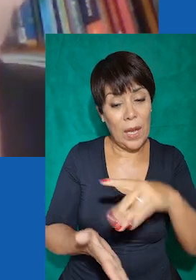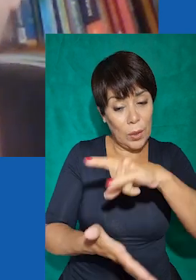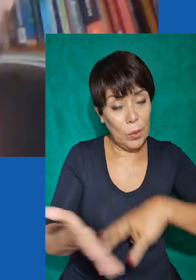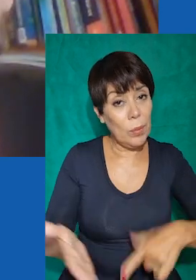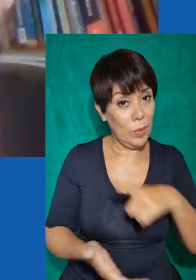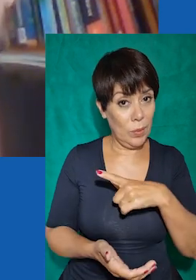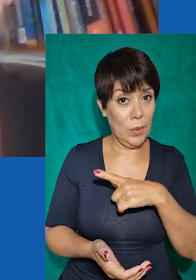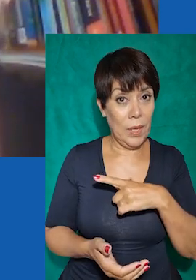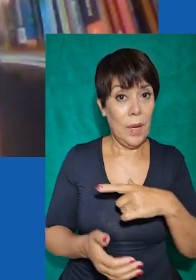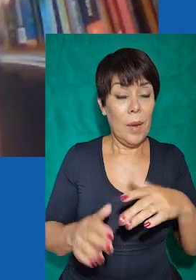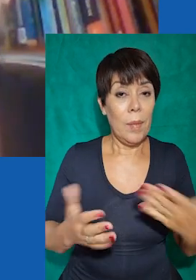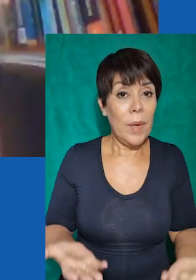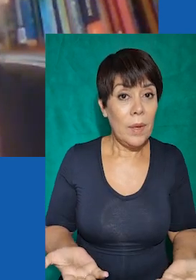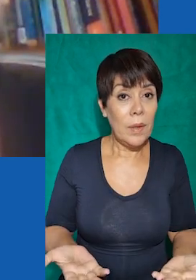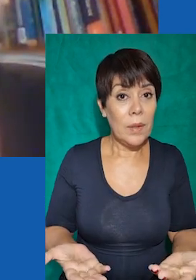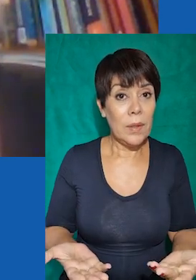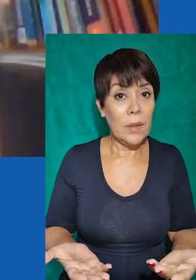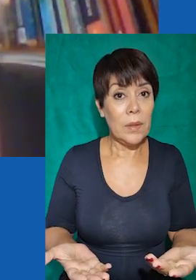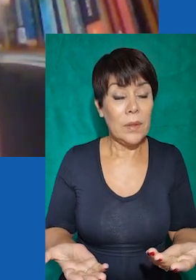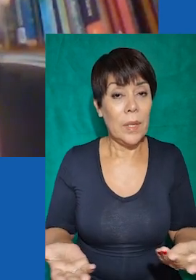consolidadas, digamos assim, não...